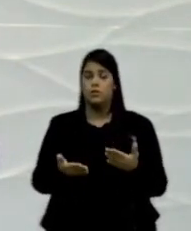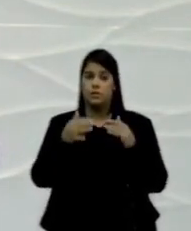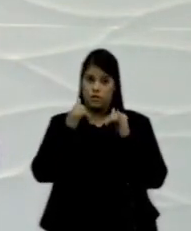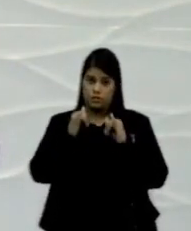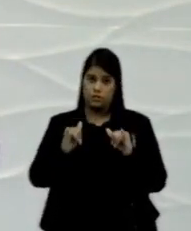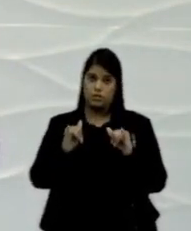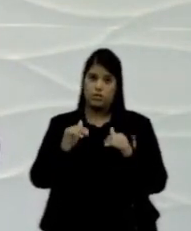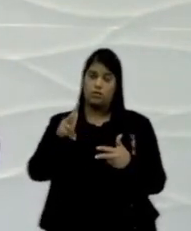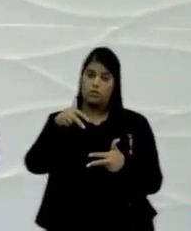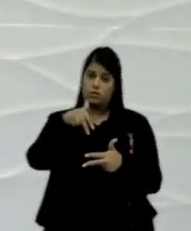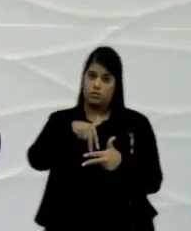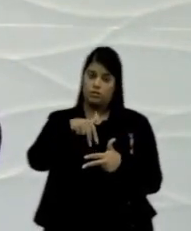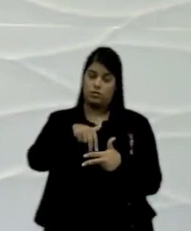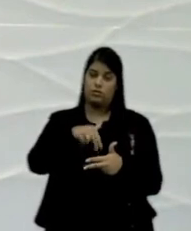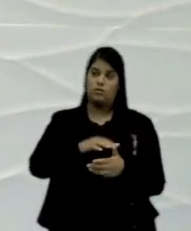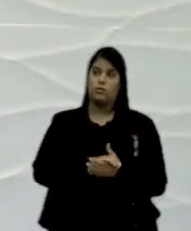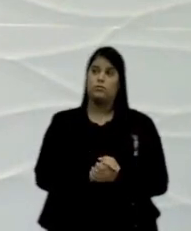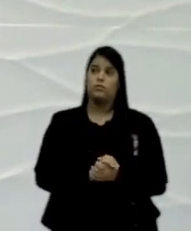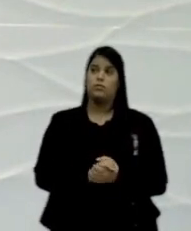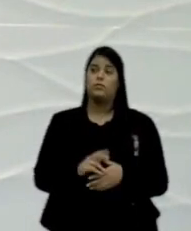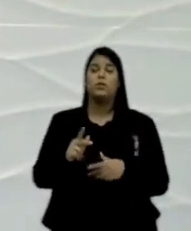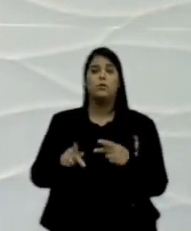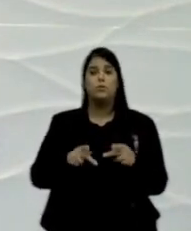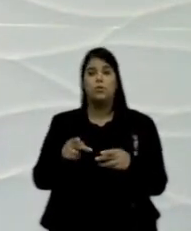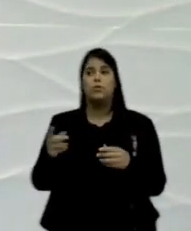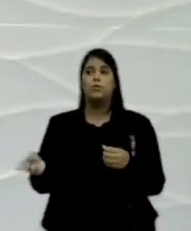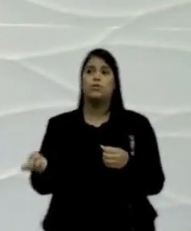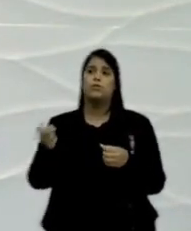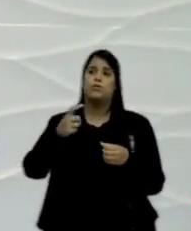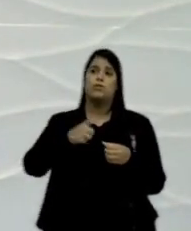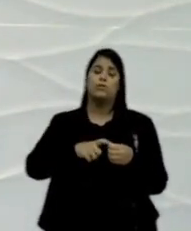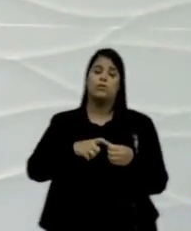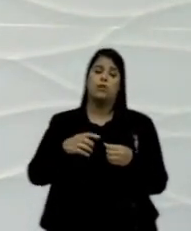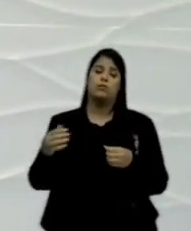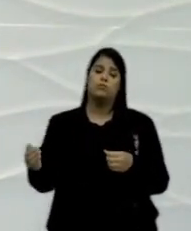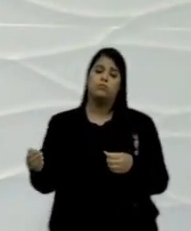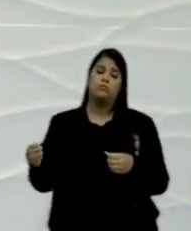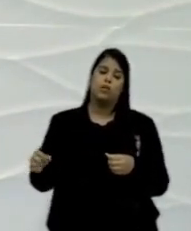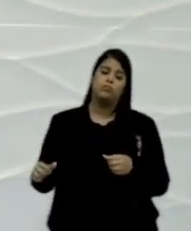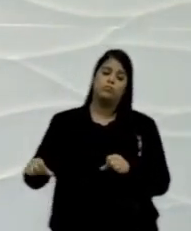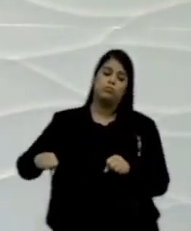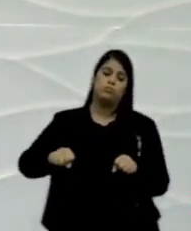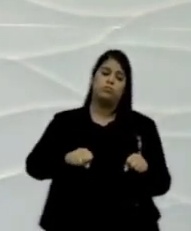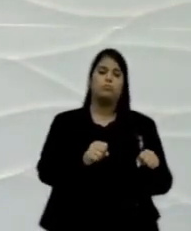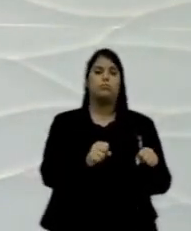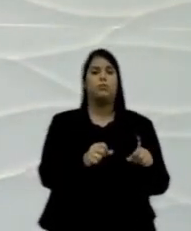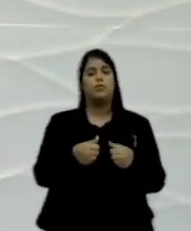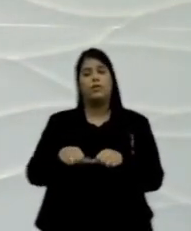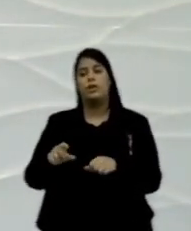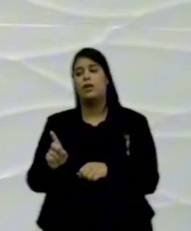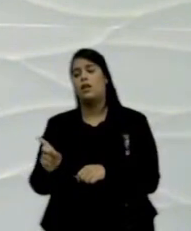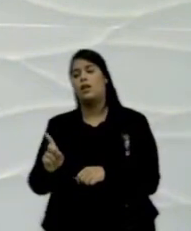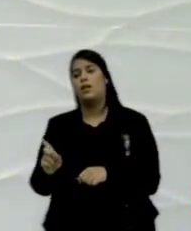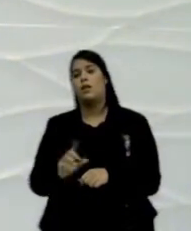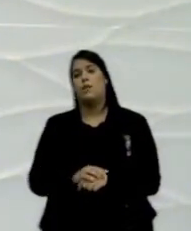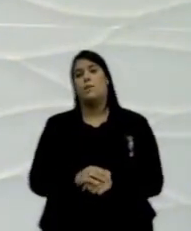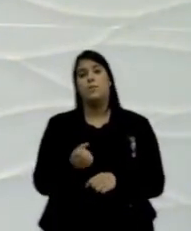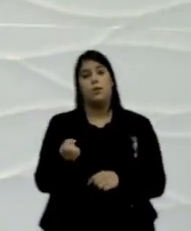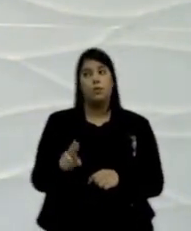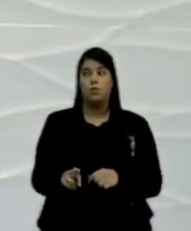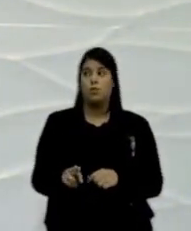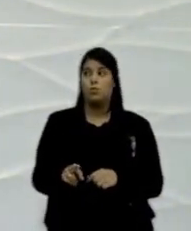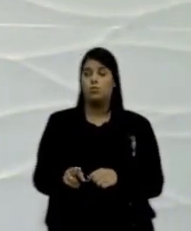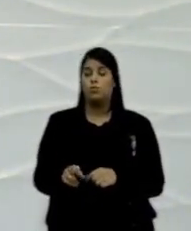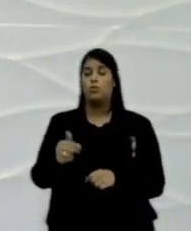aqui. Para poder o pessoal voltar a vir para cá, porque o pessoal estava ficando lá. Ou se dirigindo